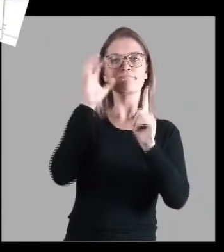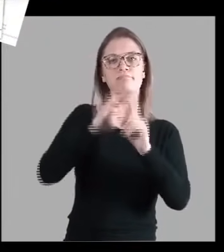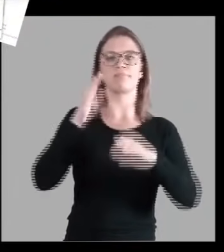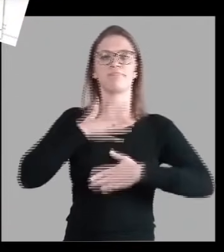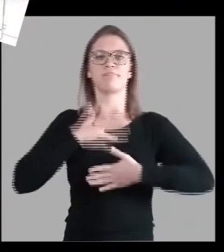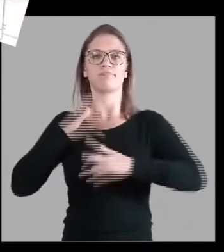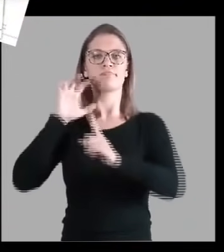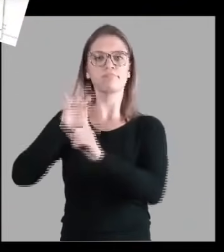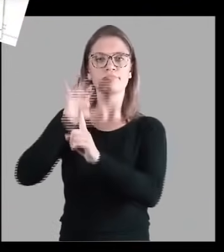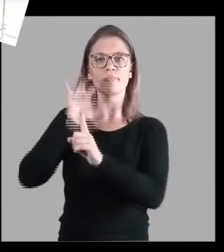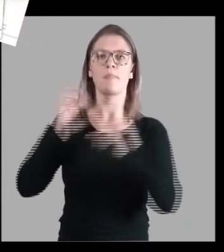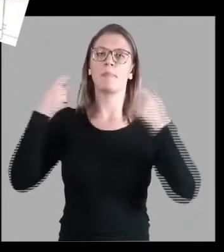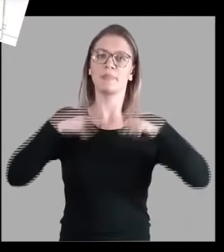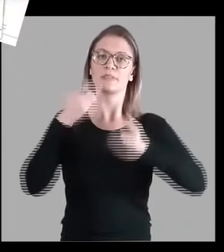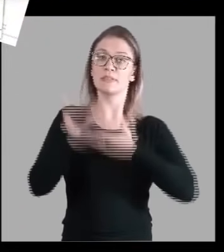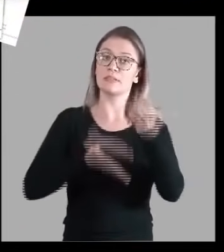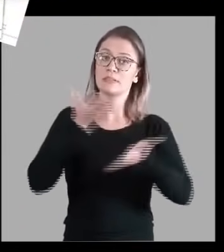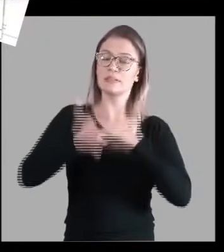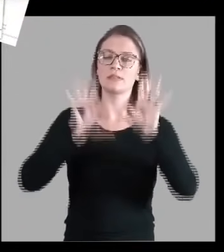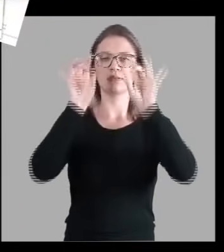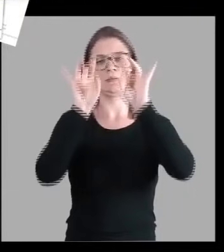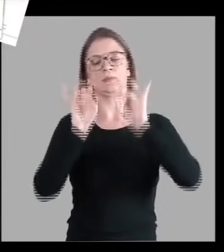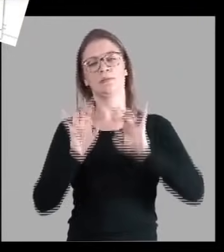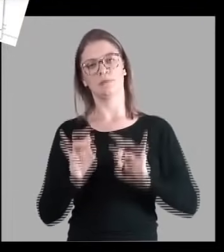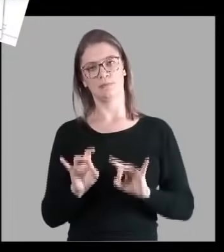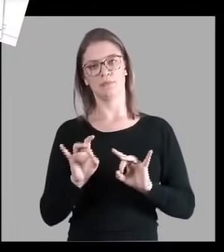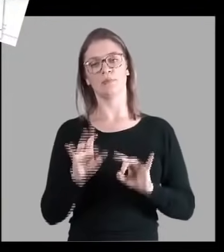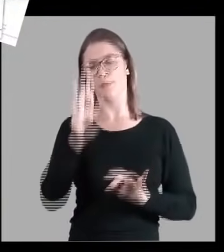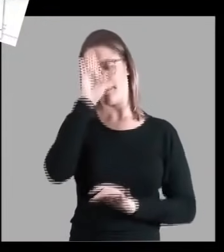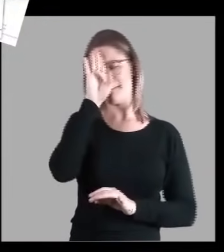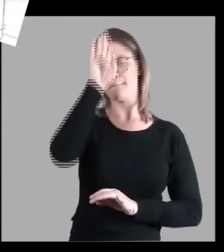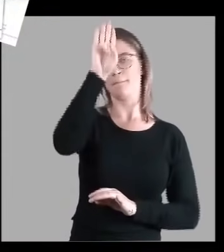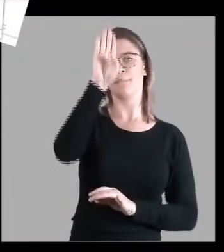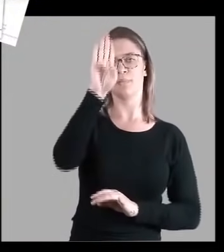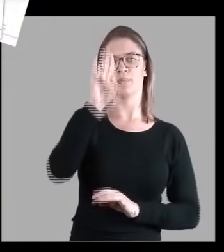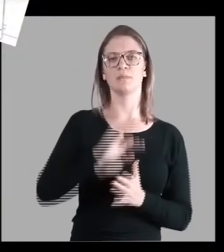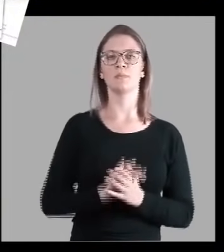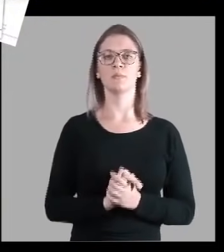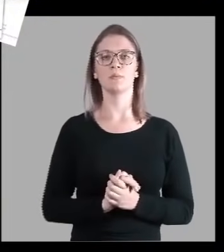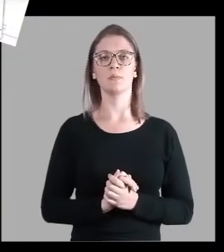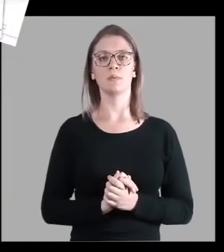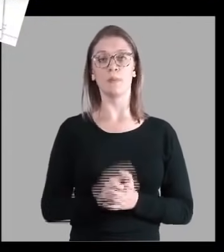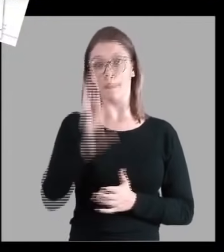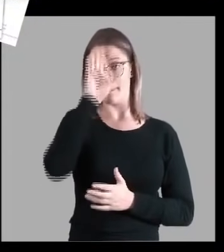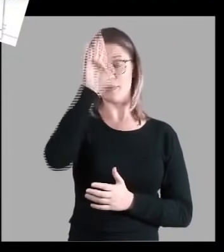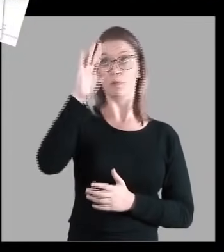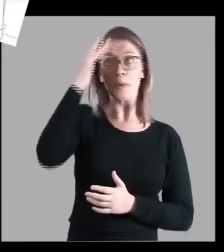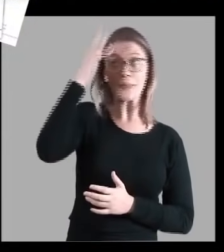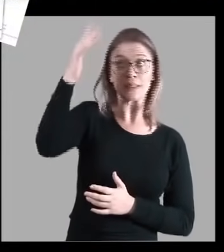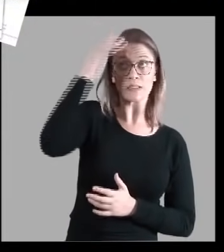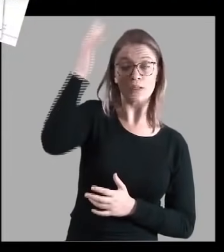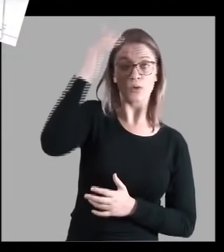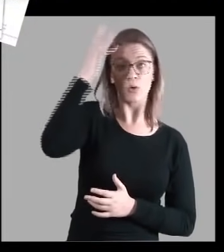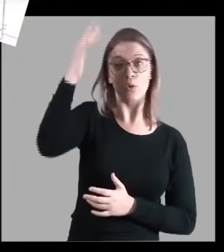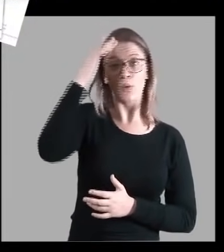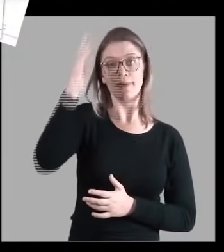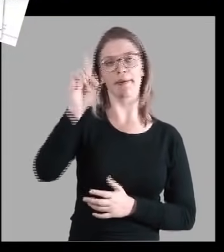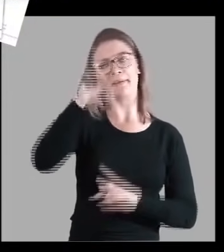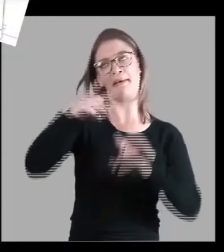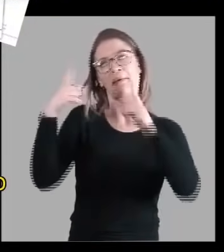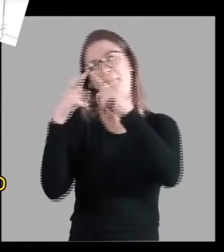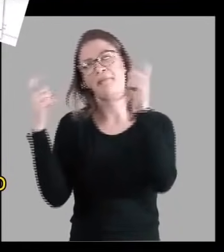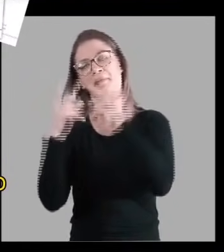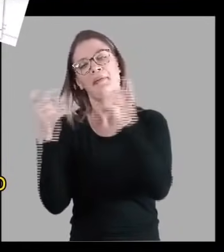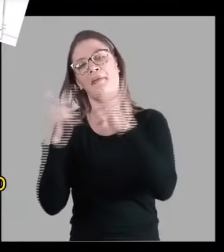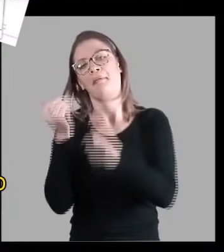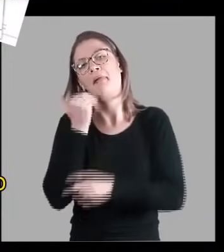qual devem ser tratadas de forma especial, principalmente diante de teorias supostamente